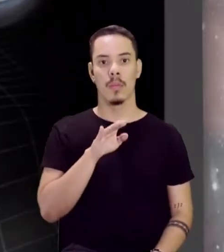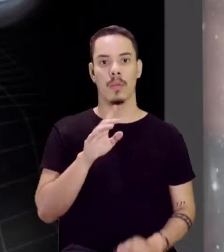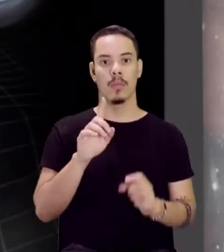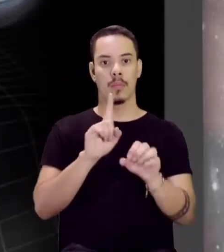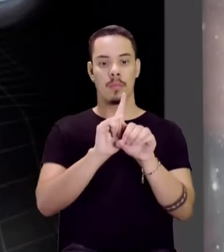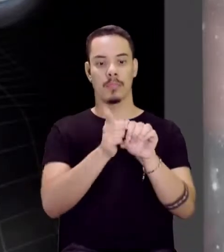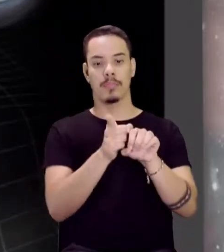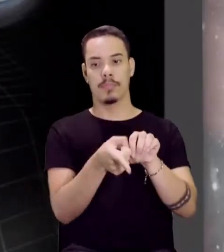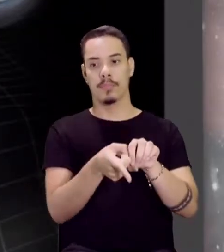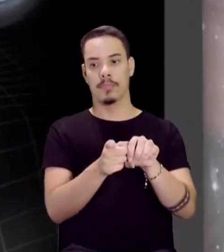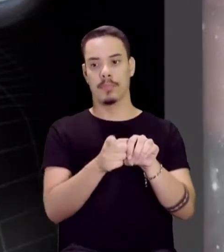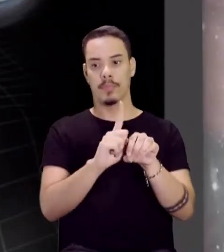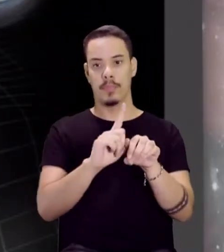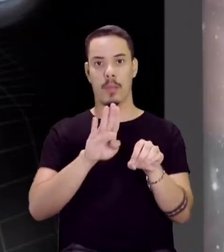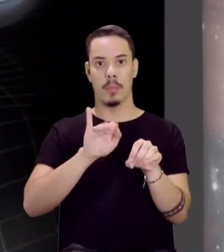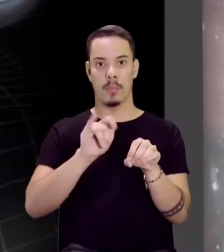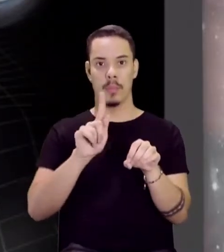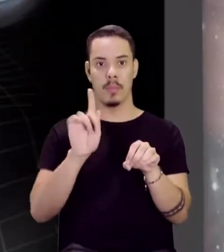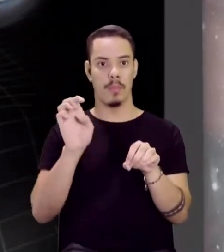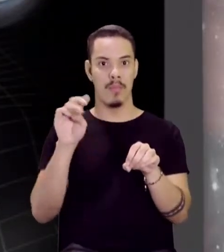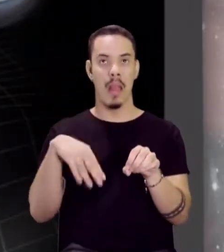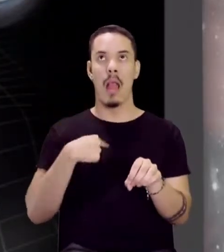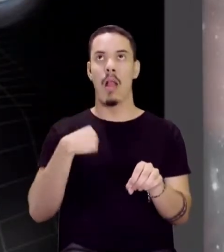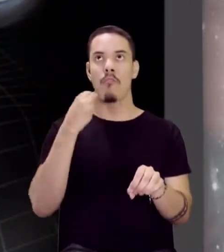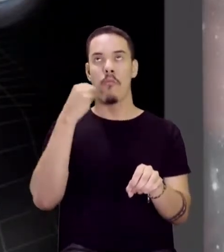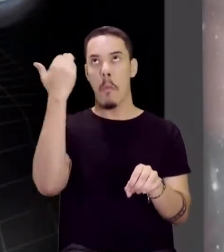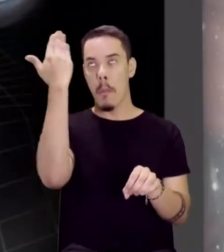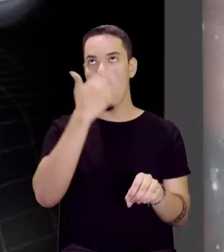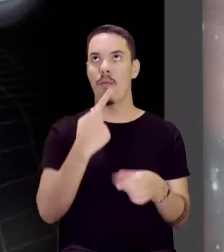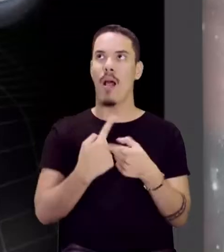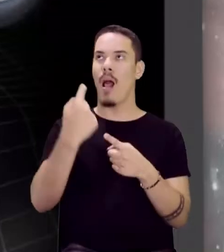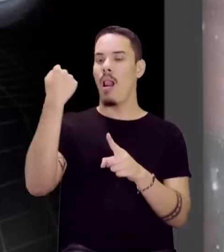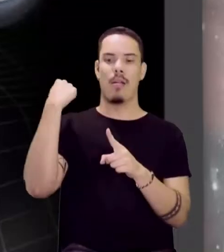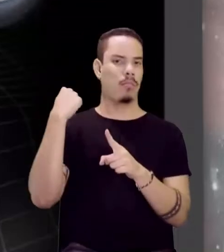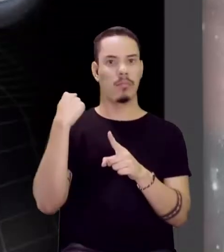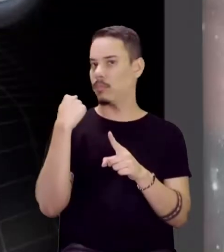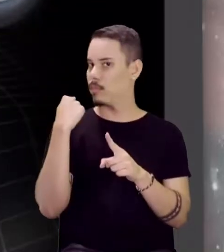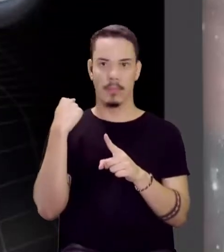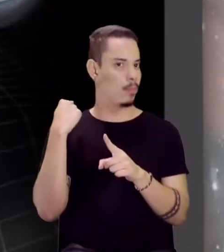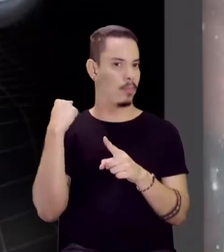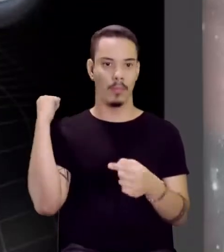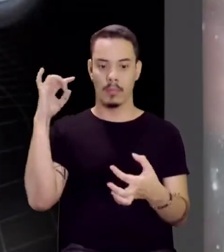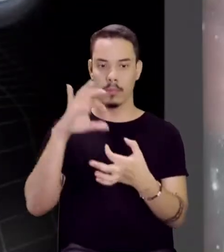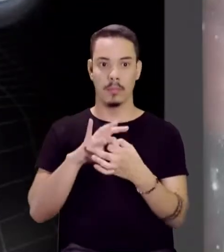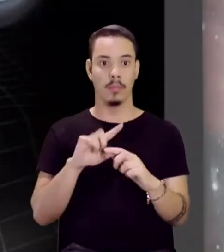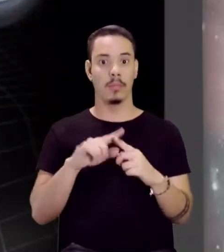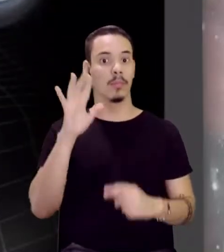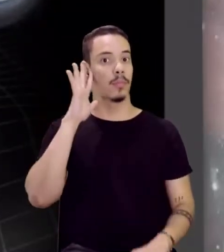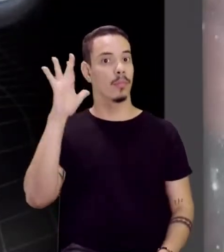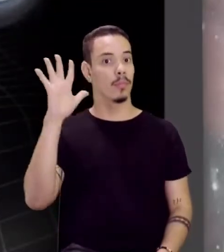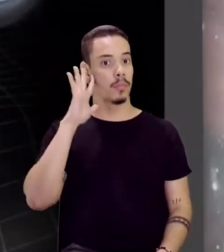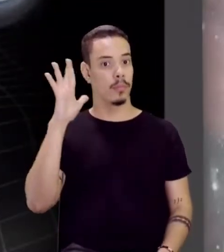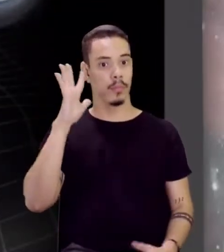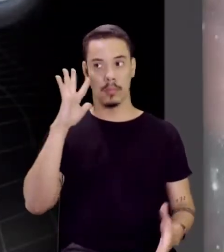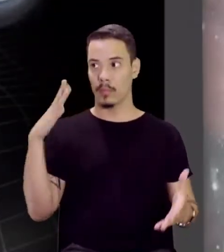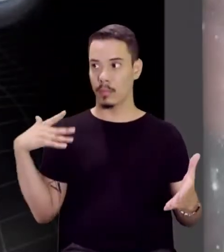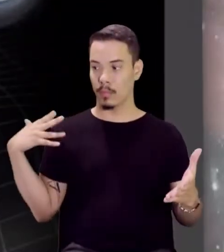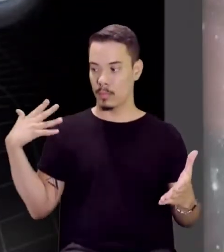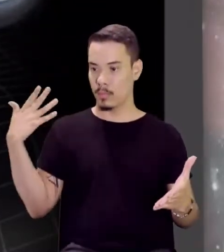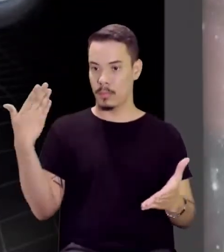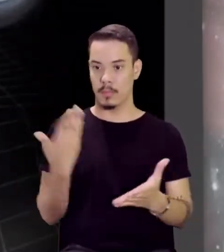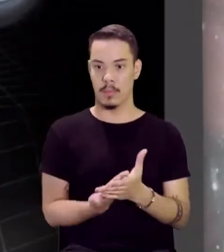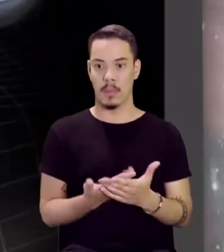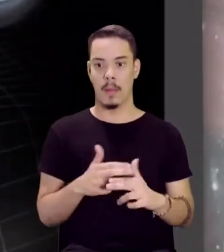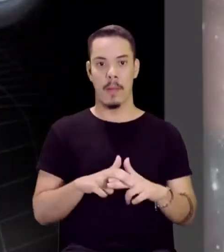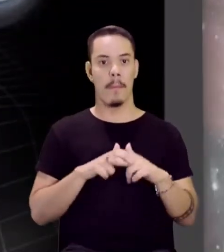Teoria. Não tem como provar, voltar lá no início. Então, com certeza, deve continuar a teoria por muito tempo. Então, teorias